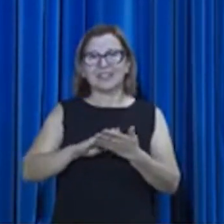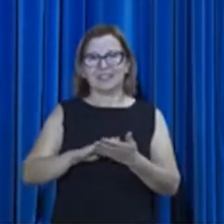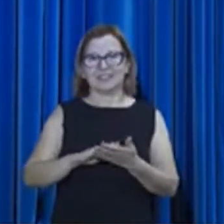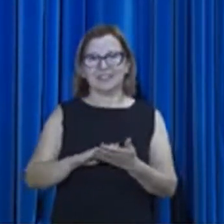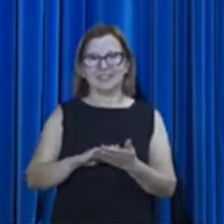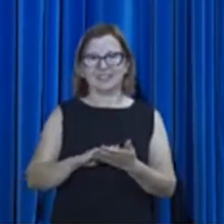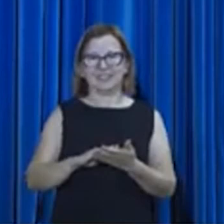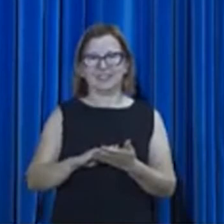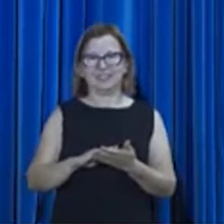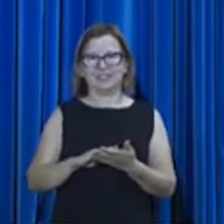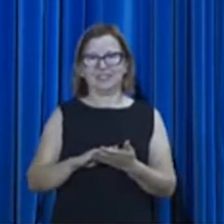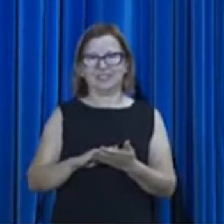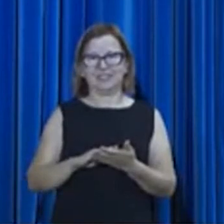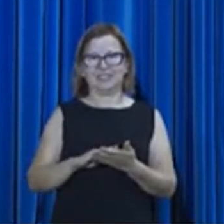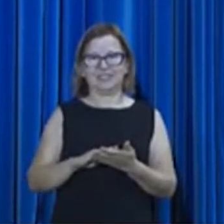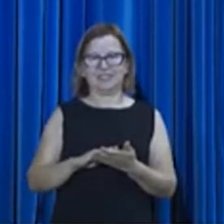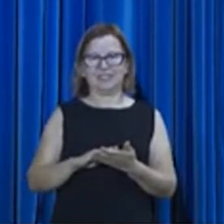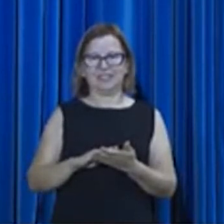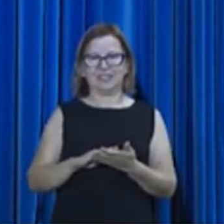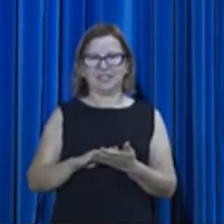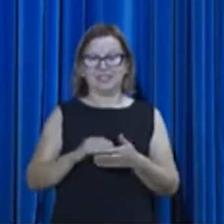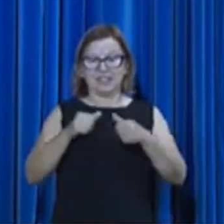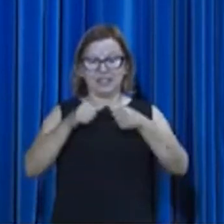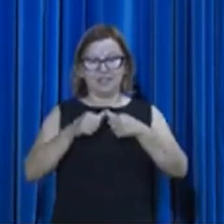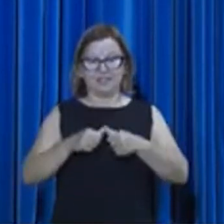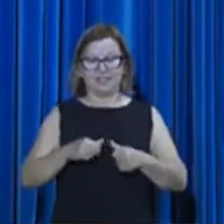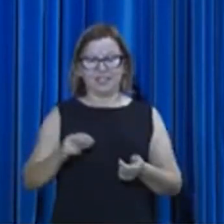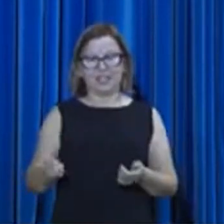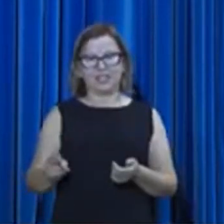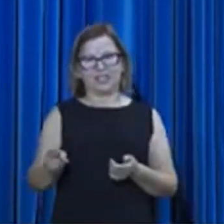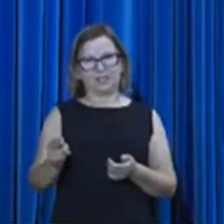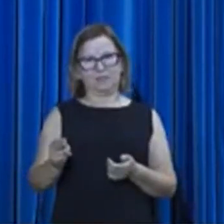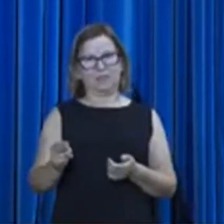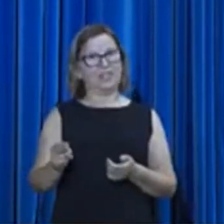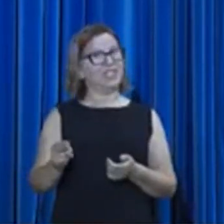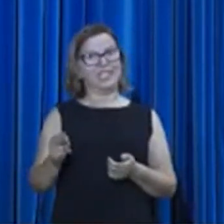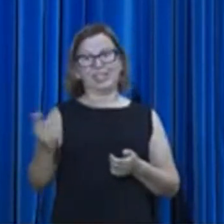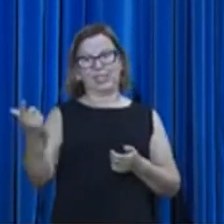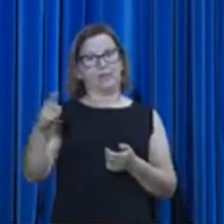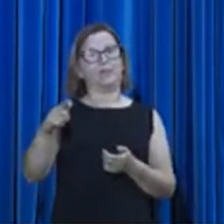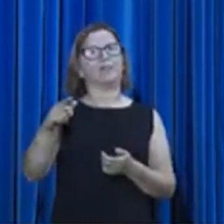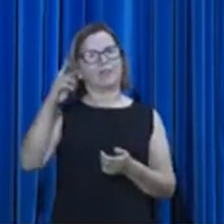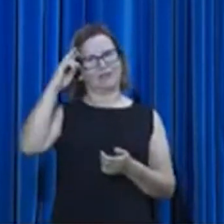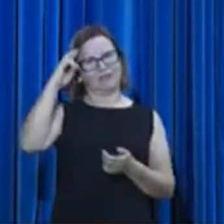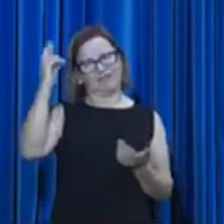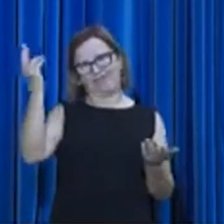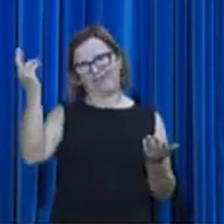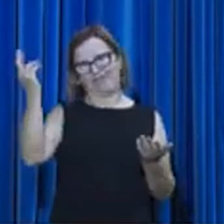que dure eternamente, que não venha do Senhor.